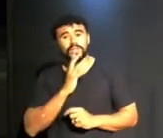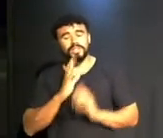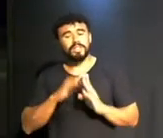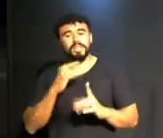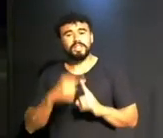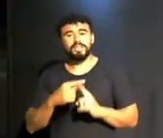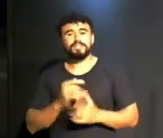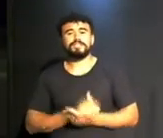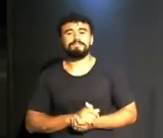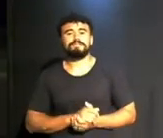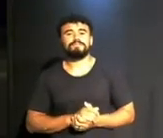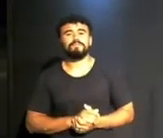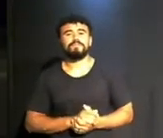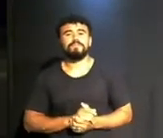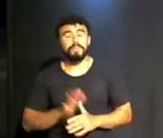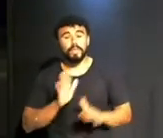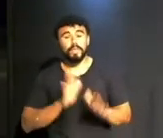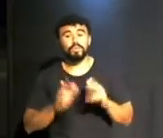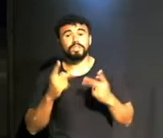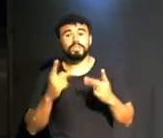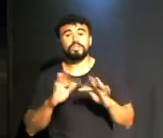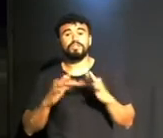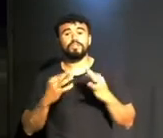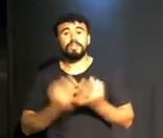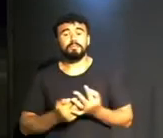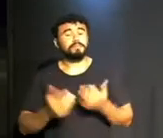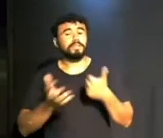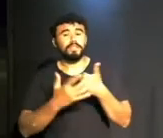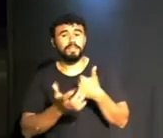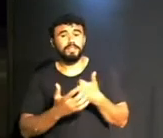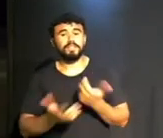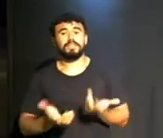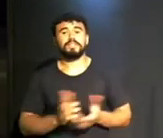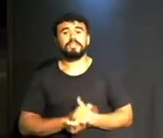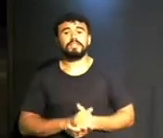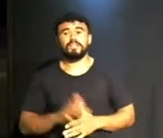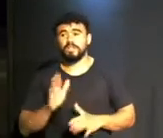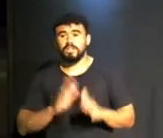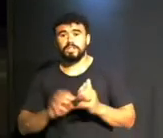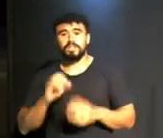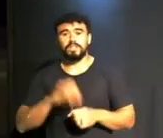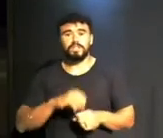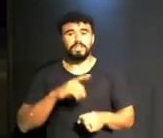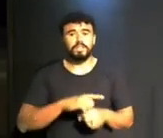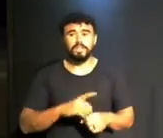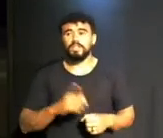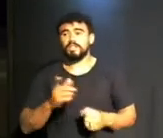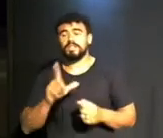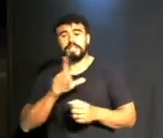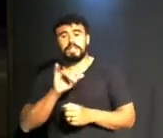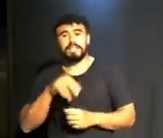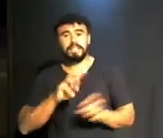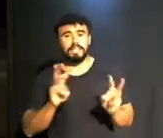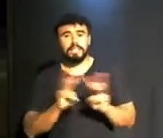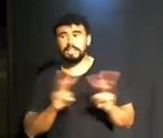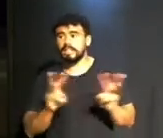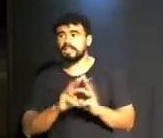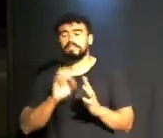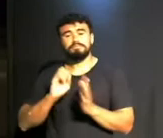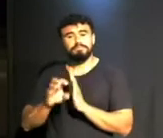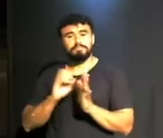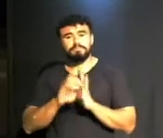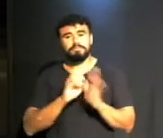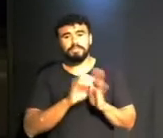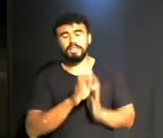a nossa igreja a família cuida da sua família dando like cuida a sua família investindo enviando o link amando as